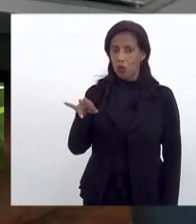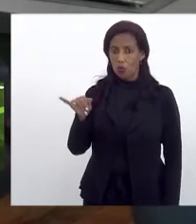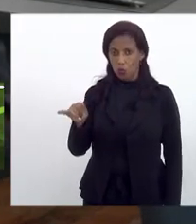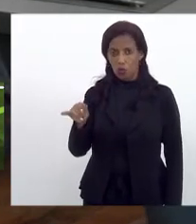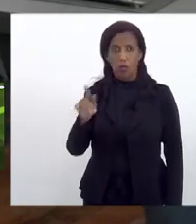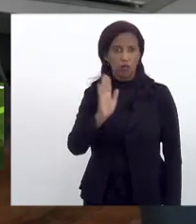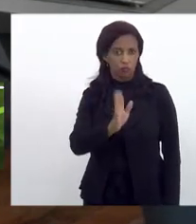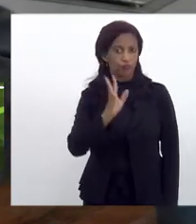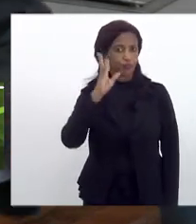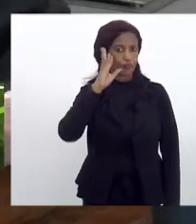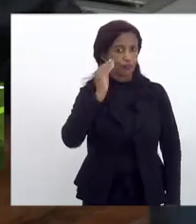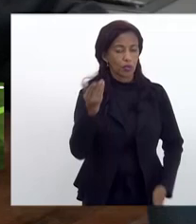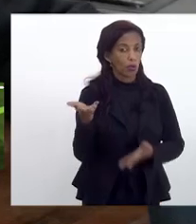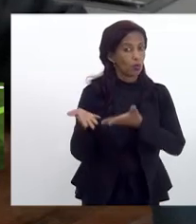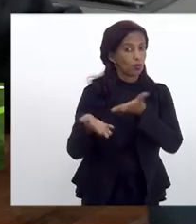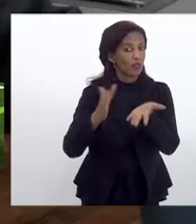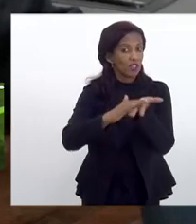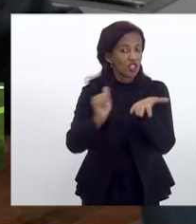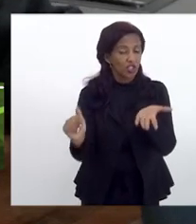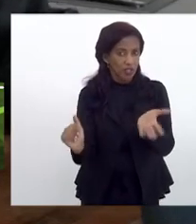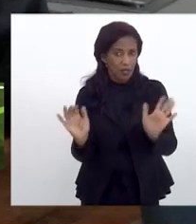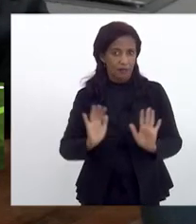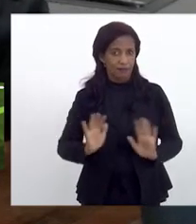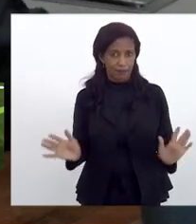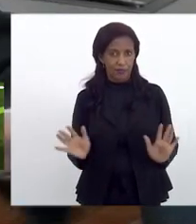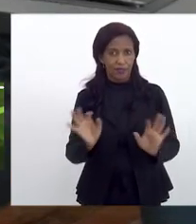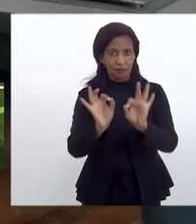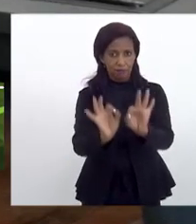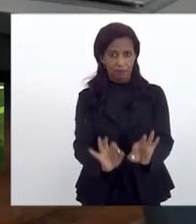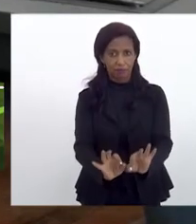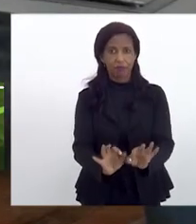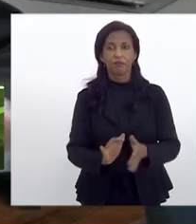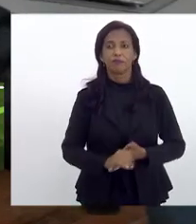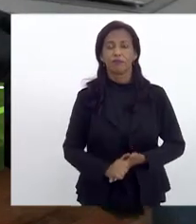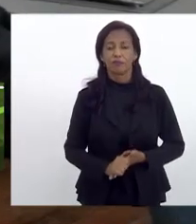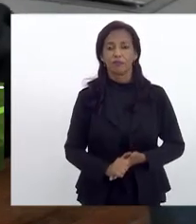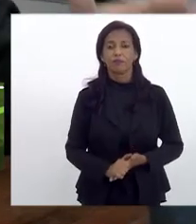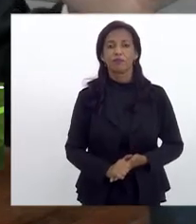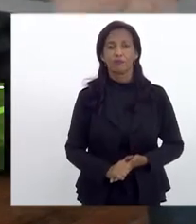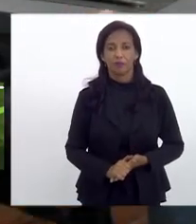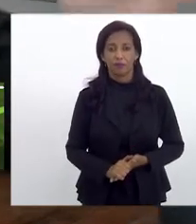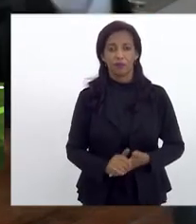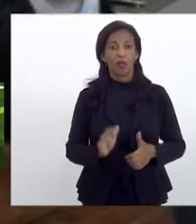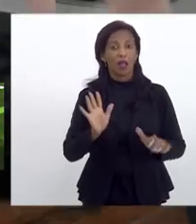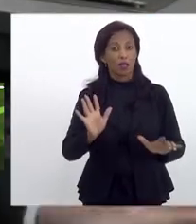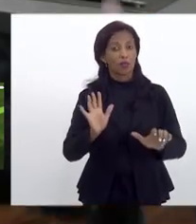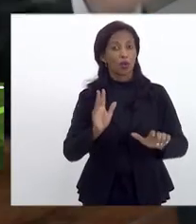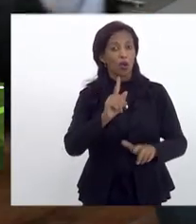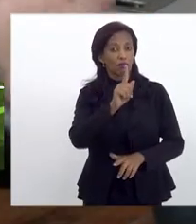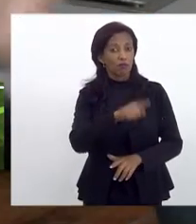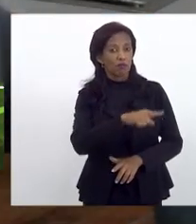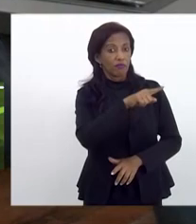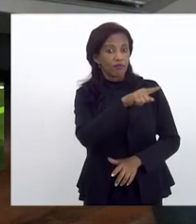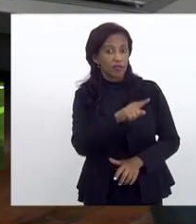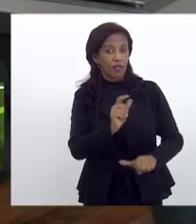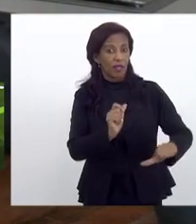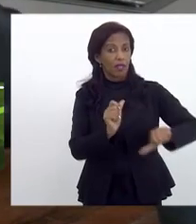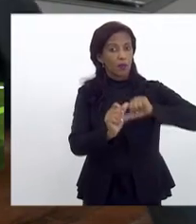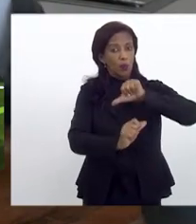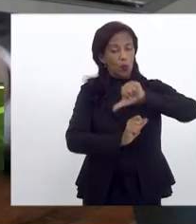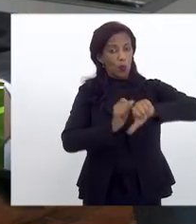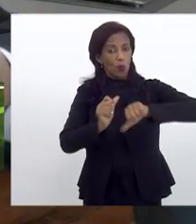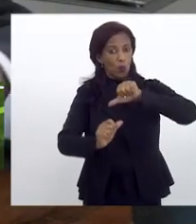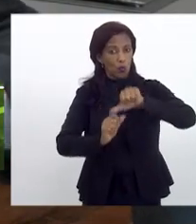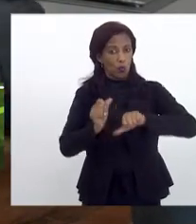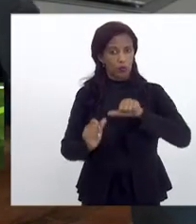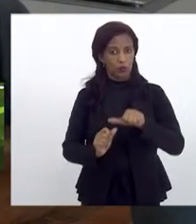Portanto não se trata De extinção das licenças Confere? Não se trata De extinguir licenças Confere Apenas a vedar A sua conversão em pecúnia Portanto